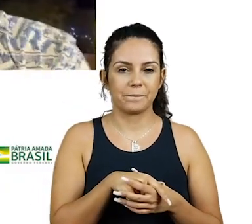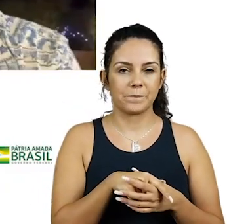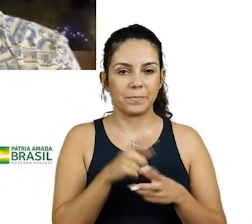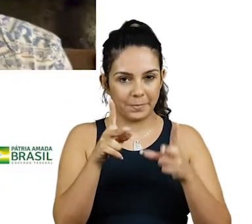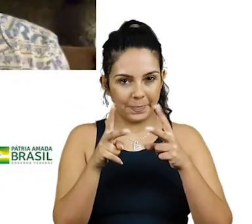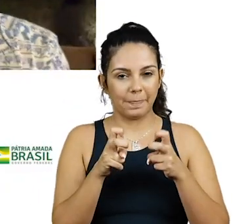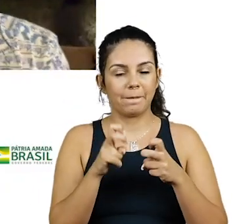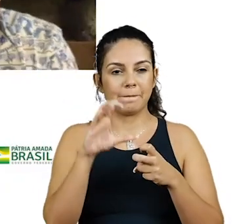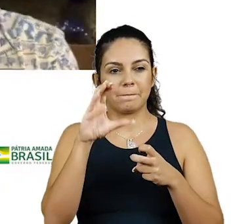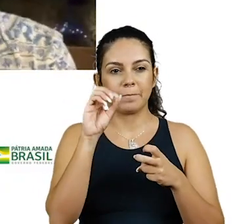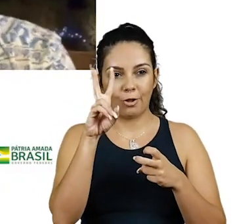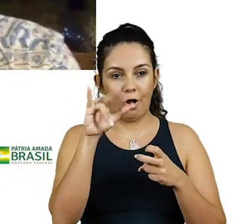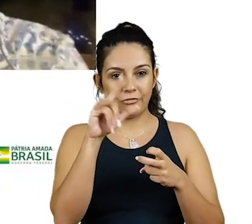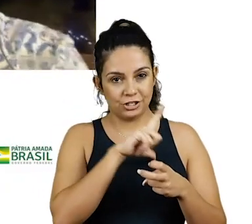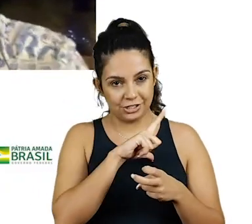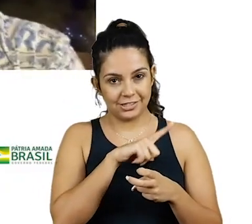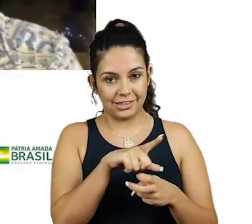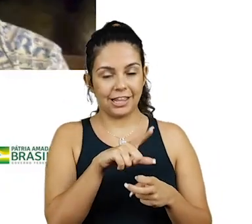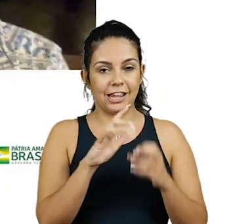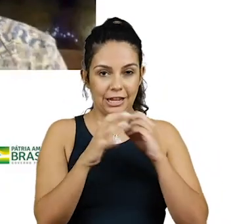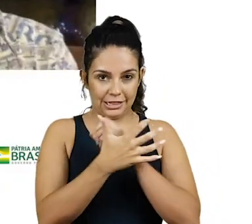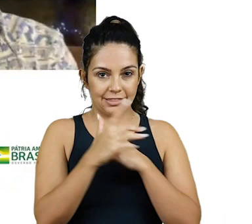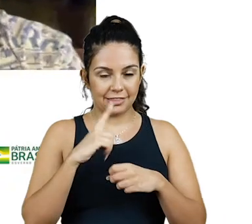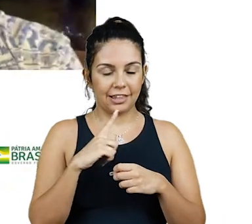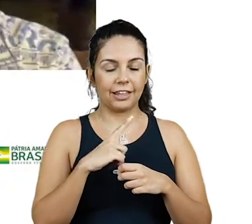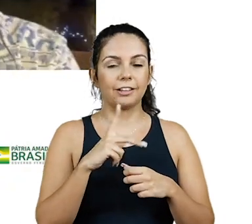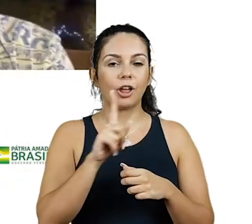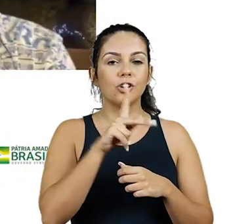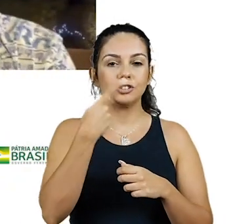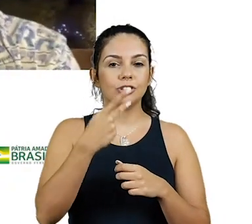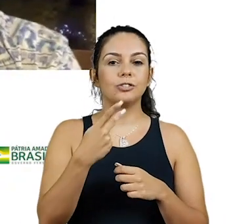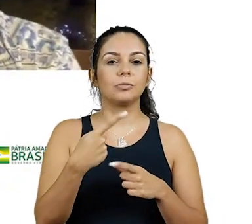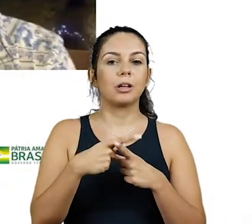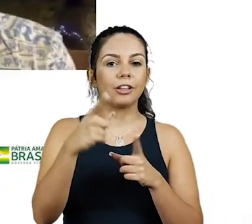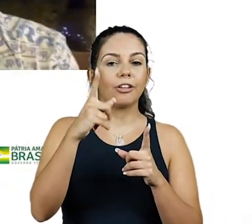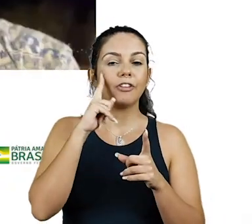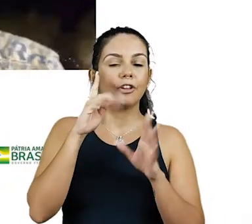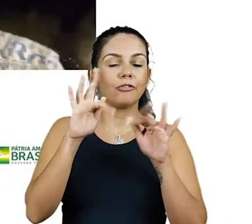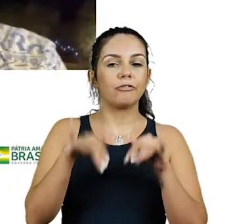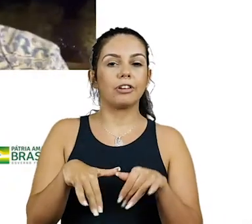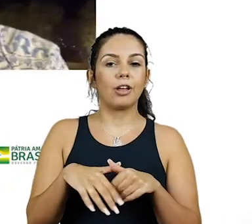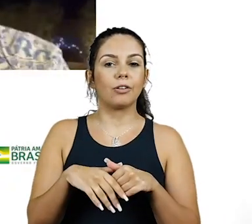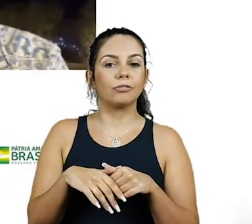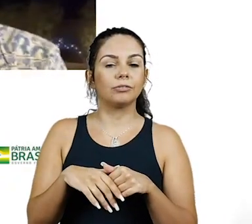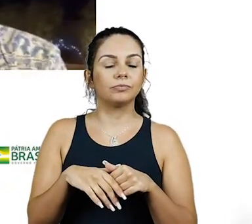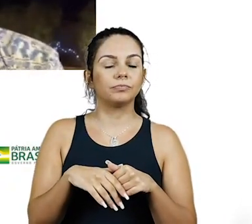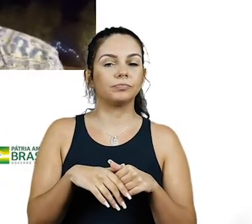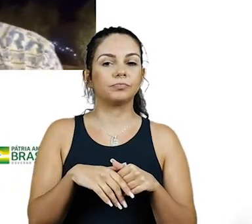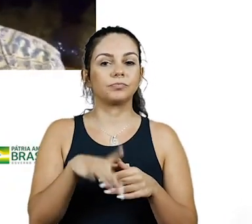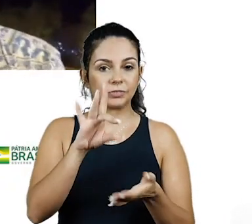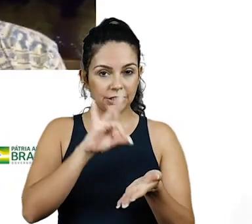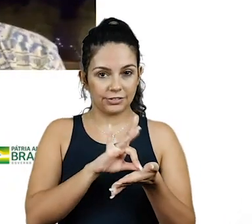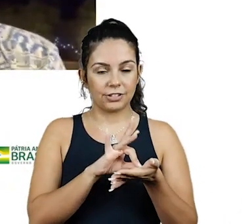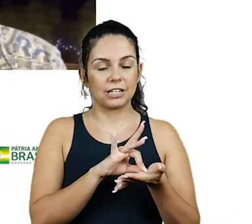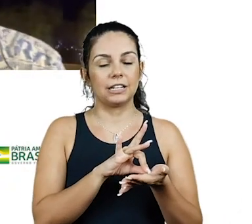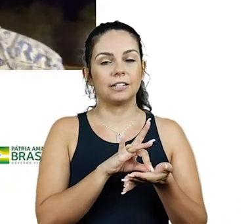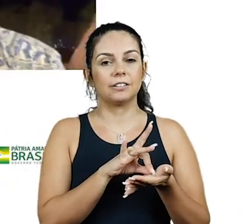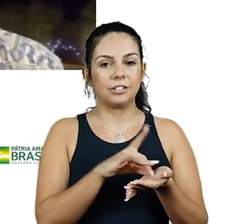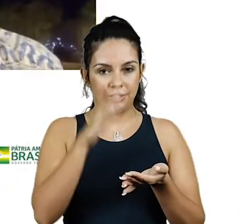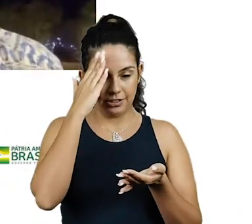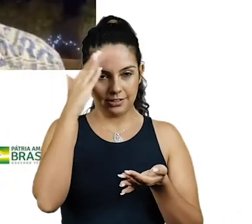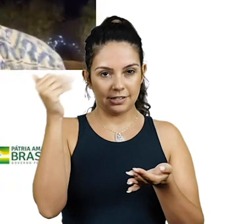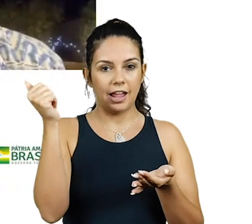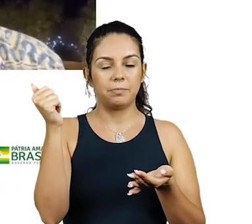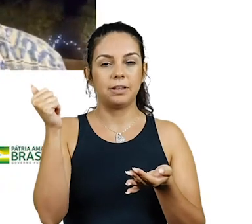vai percebendo que o Covid está lá, mas não é dito, e aí, no final, você vê, e aí até para levar essa realidade, que, obviamente, a gente